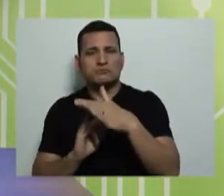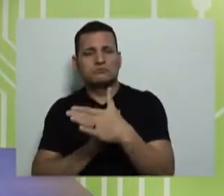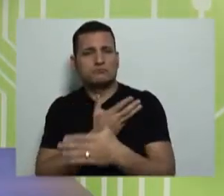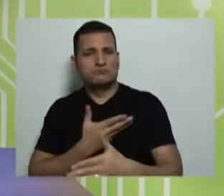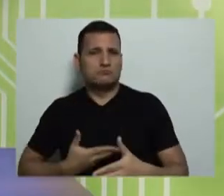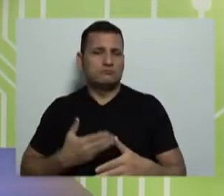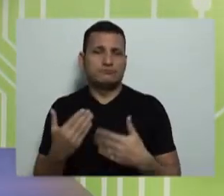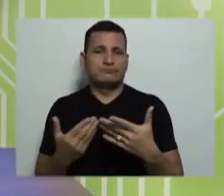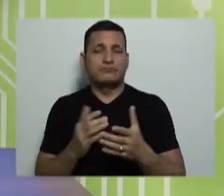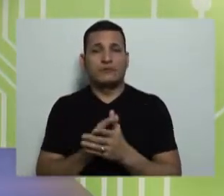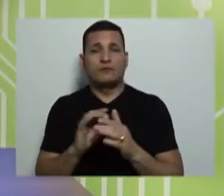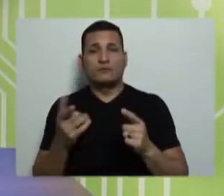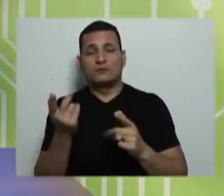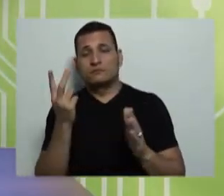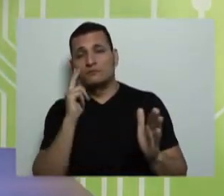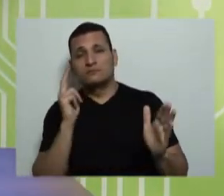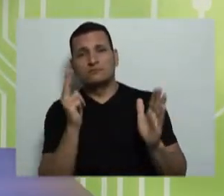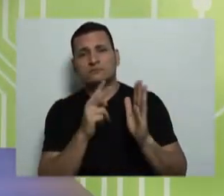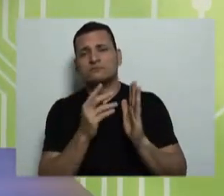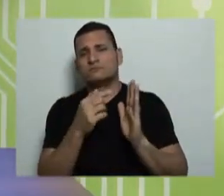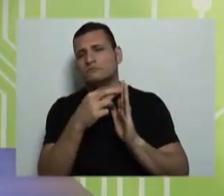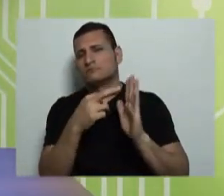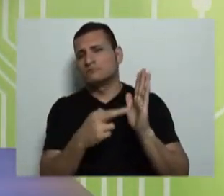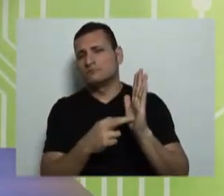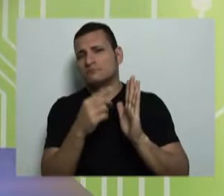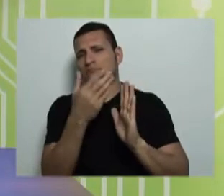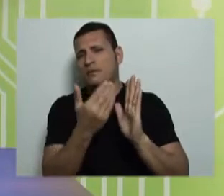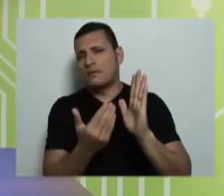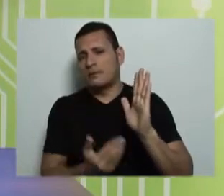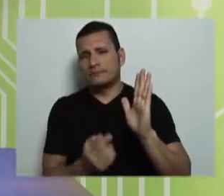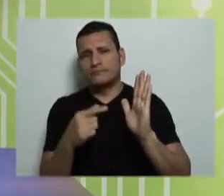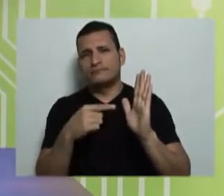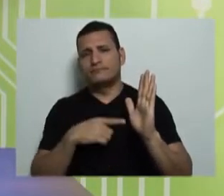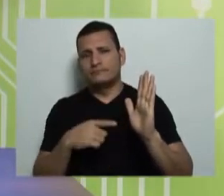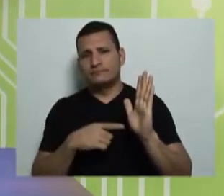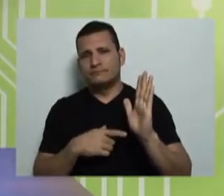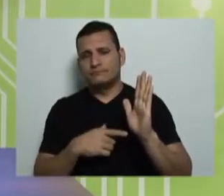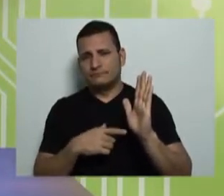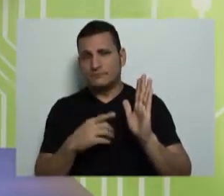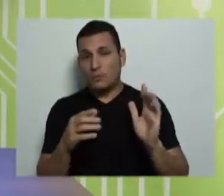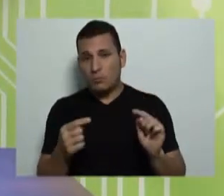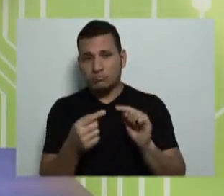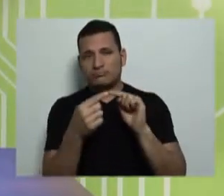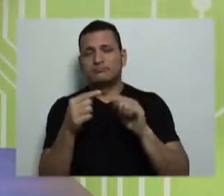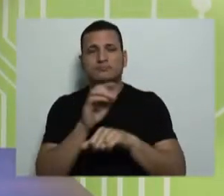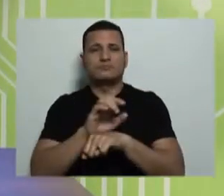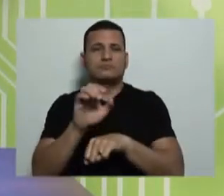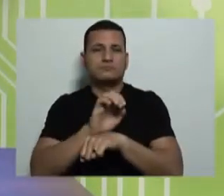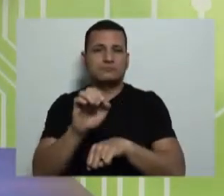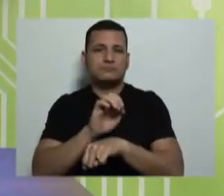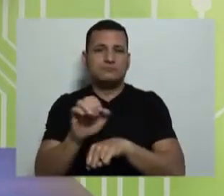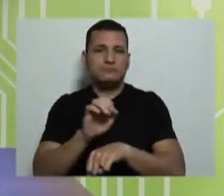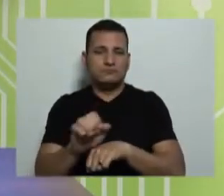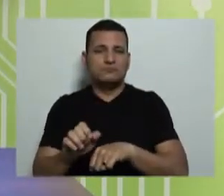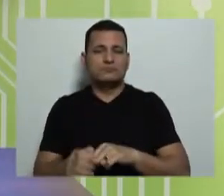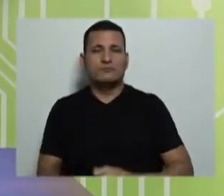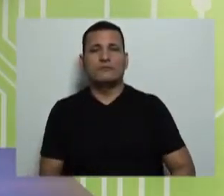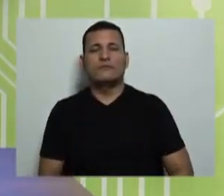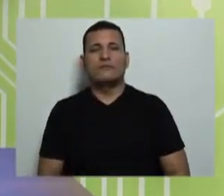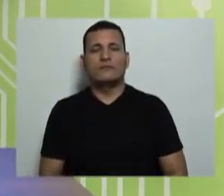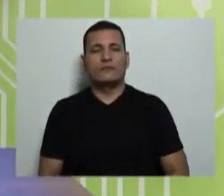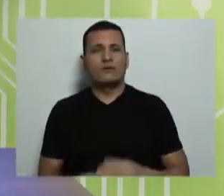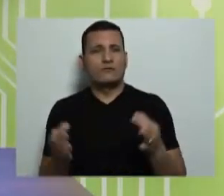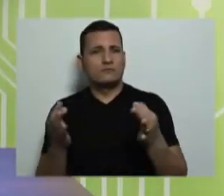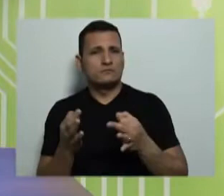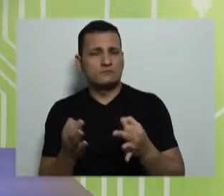requisitos para que seja configurado o estágio. Quais são os requisitos para que esse estágio se configure de forma perfeita e